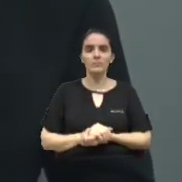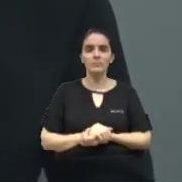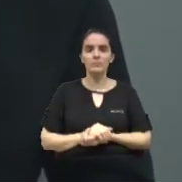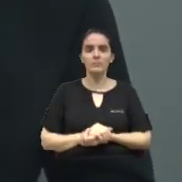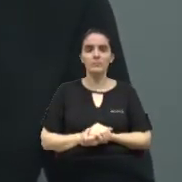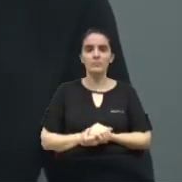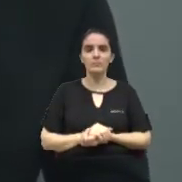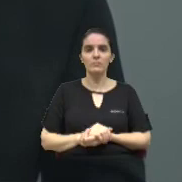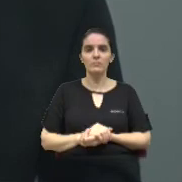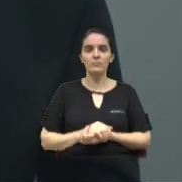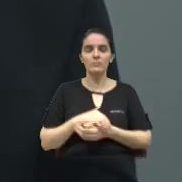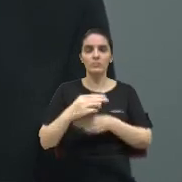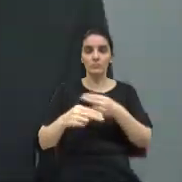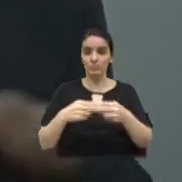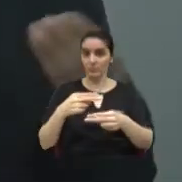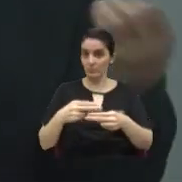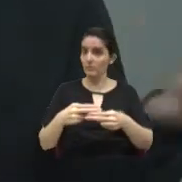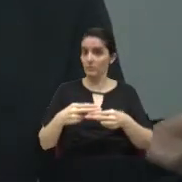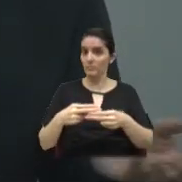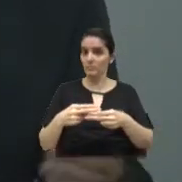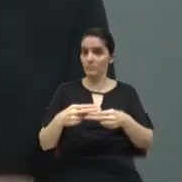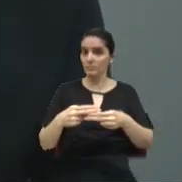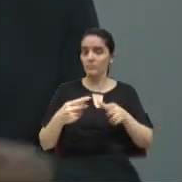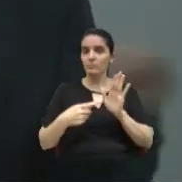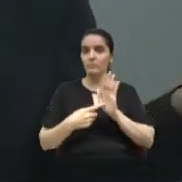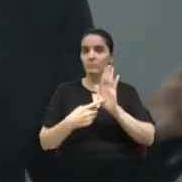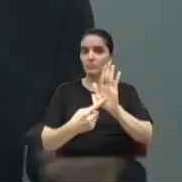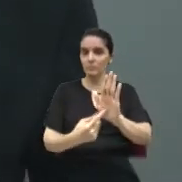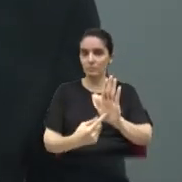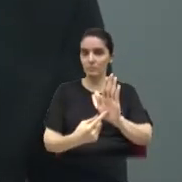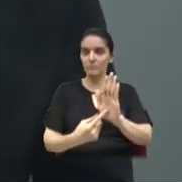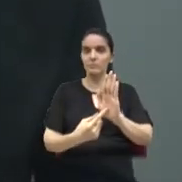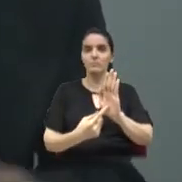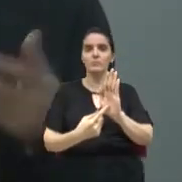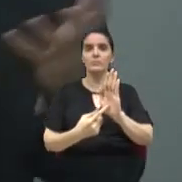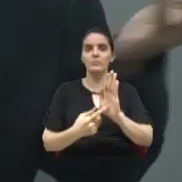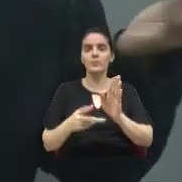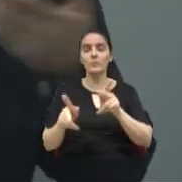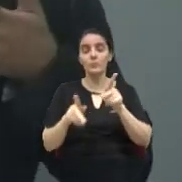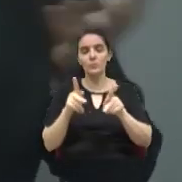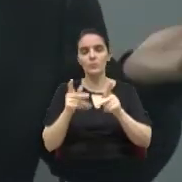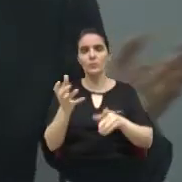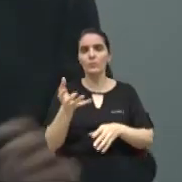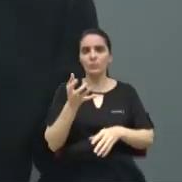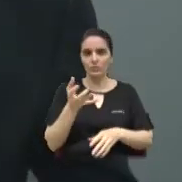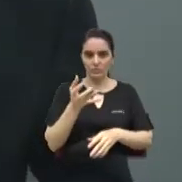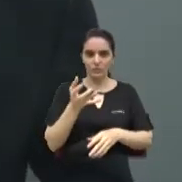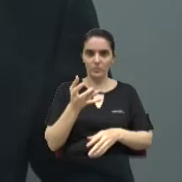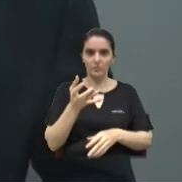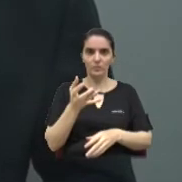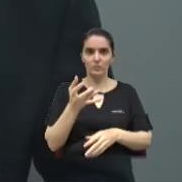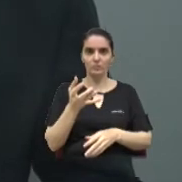acho que isso dá demonstração do anseio da população, da qual nós,